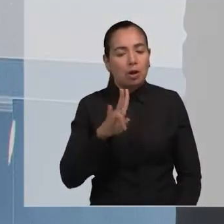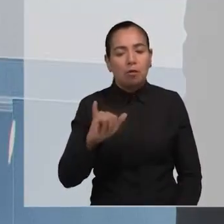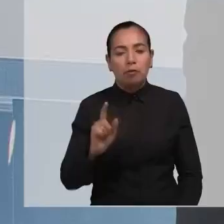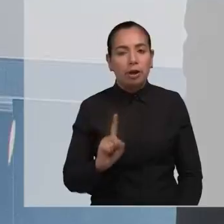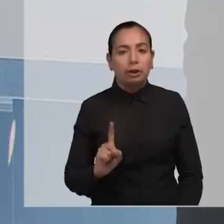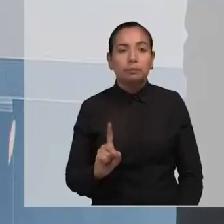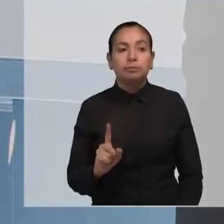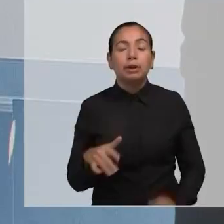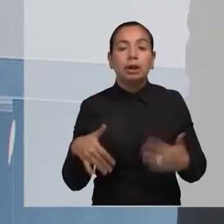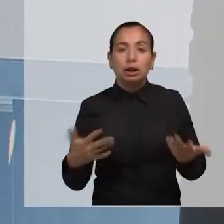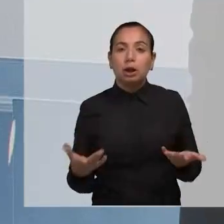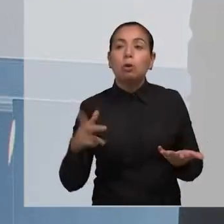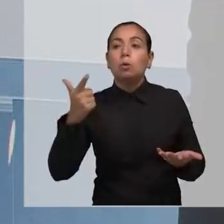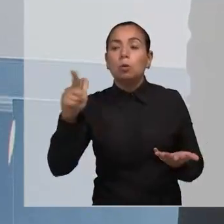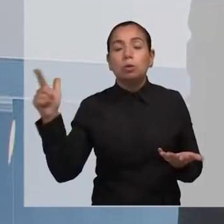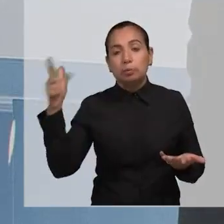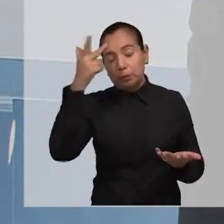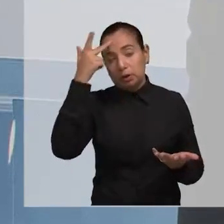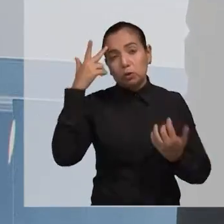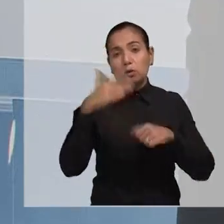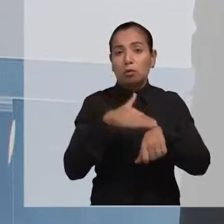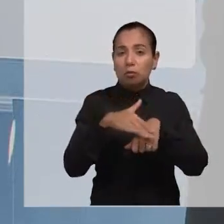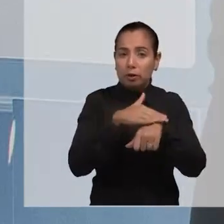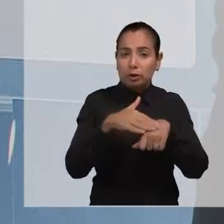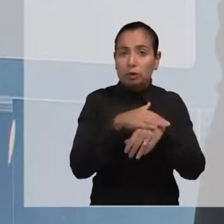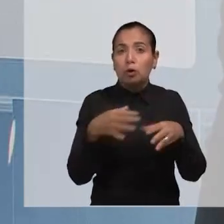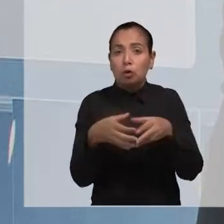uma chance que o Roberto Mesquita, deputado Mesquita,